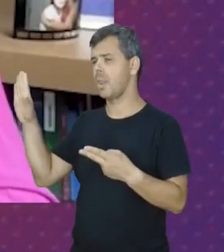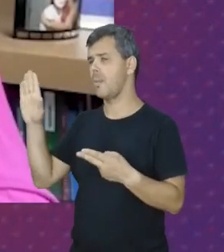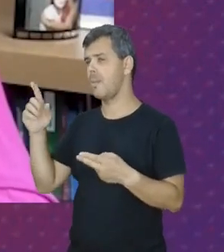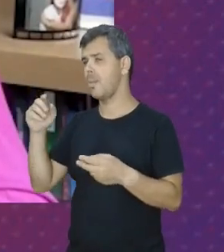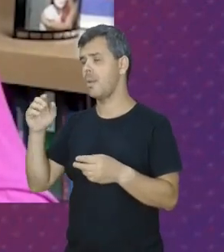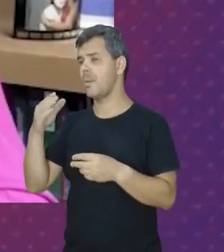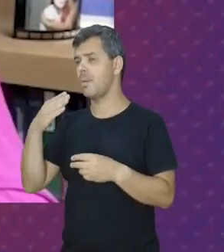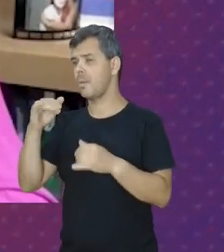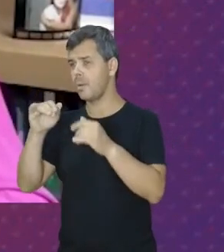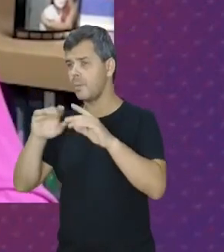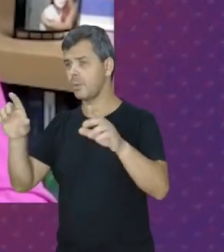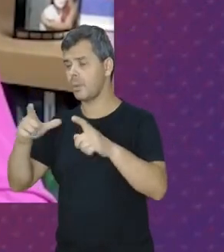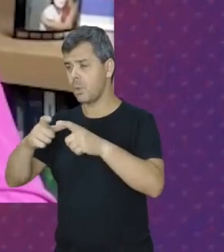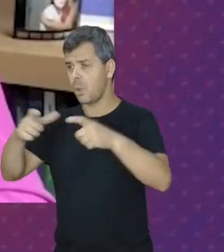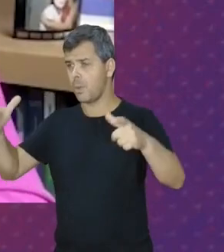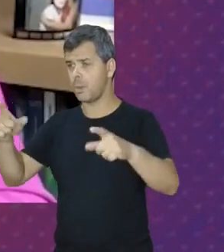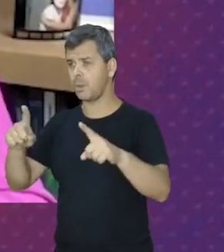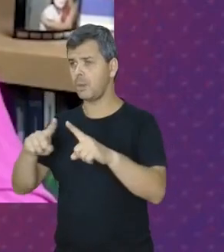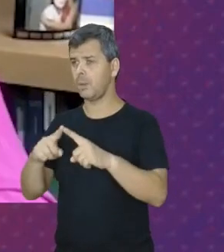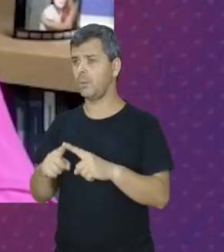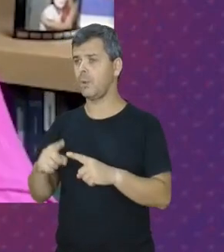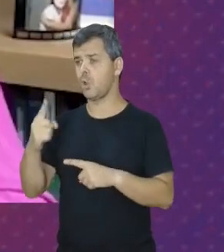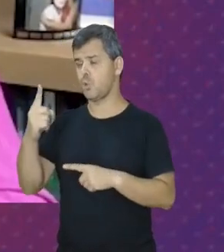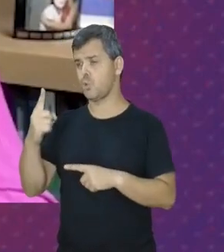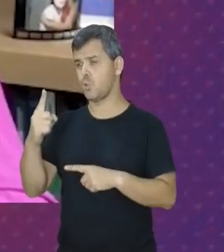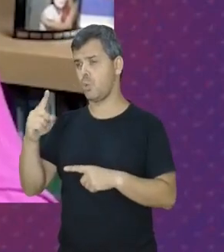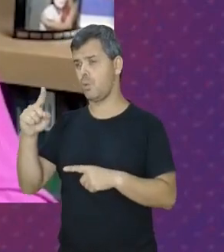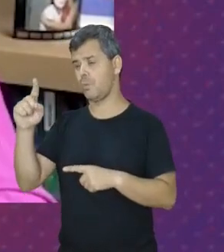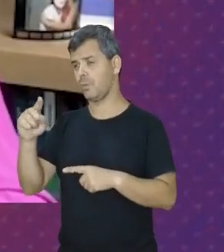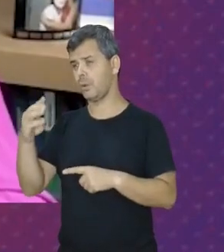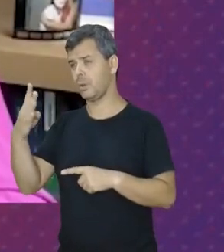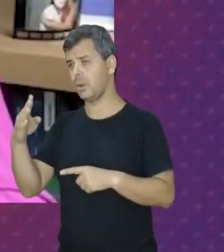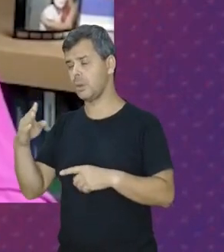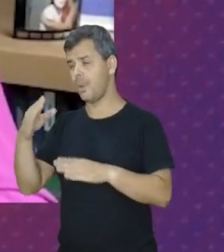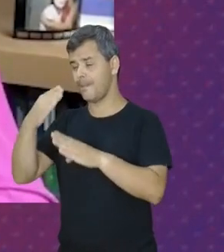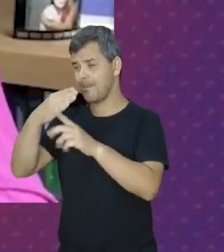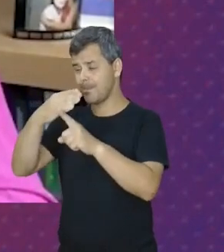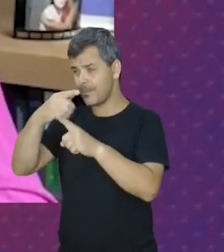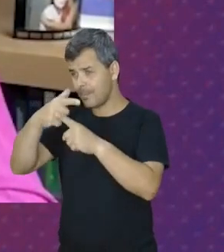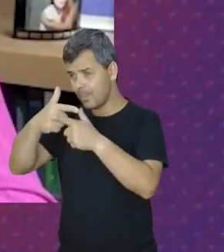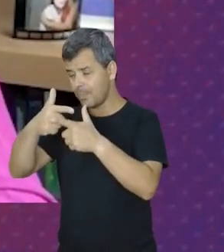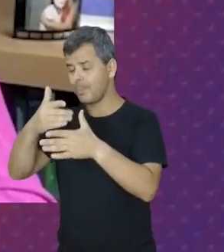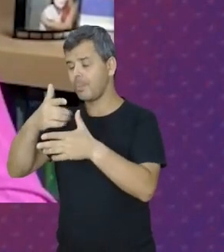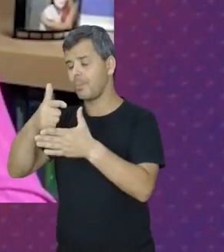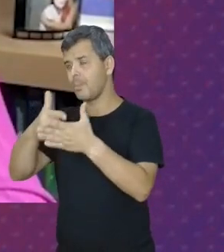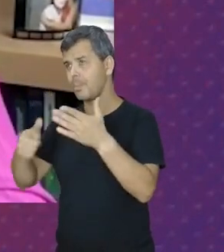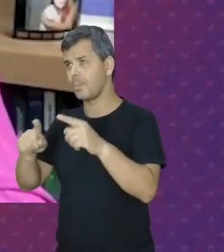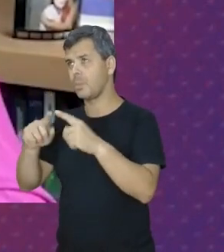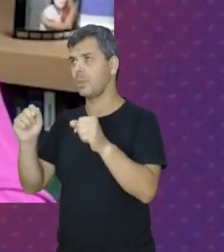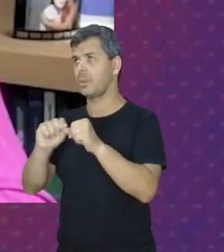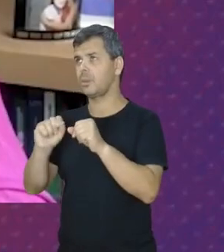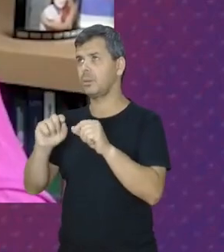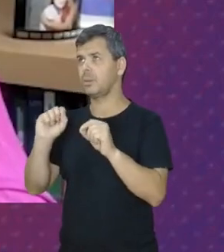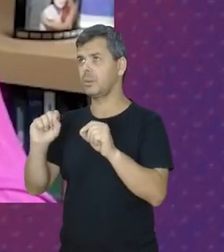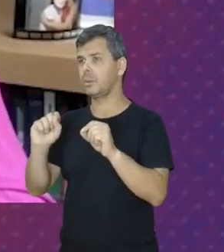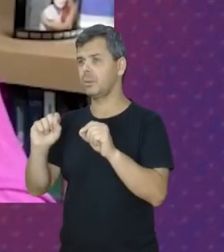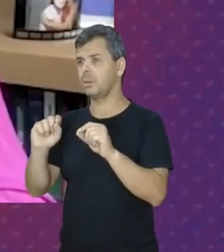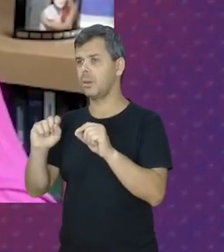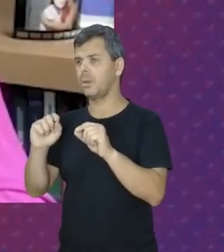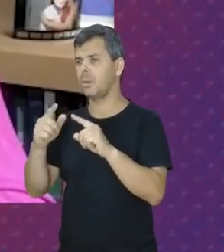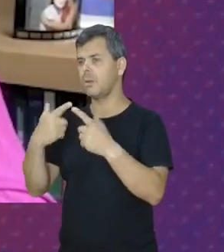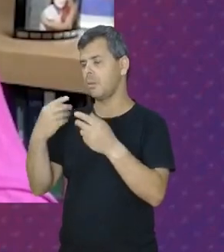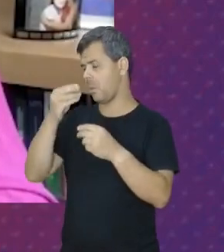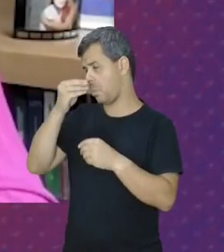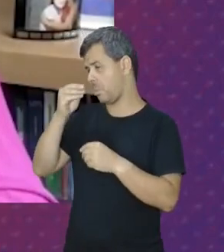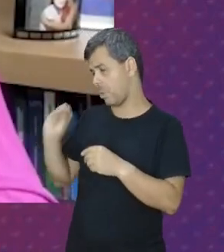também tiveram penas aumentadas em 1/3 até a metade, nesses casos que envolvam menosprezo